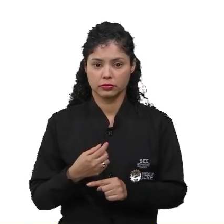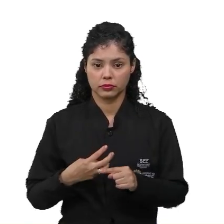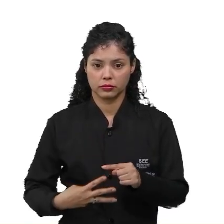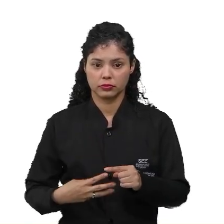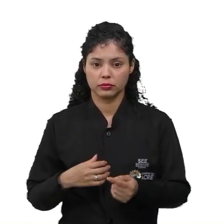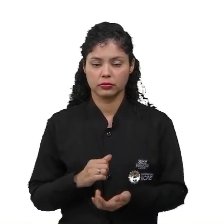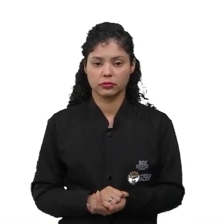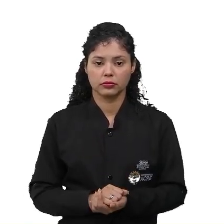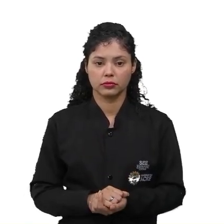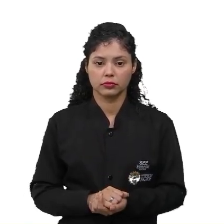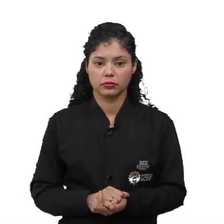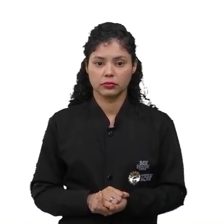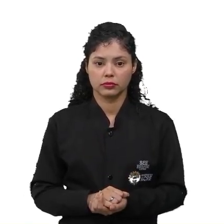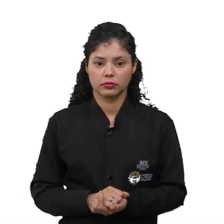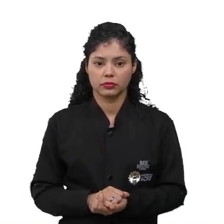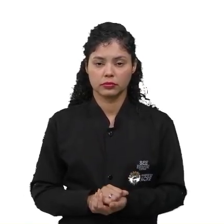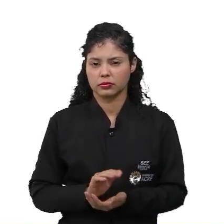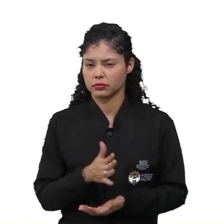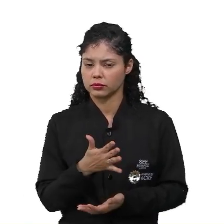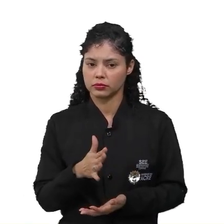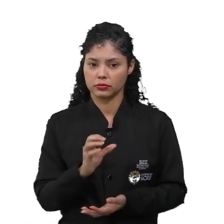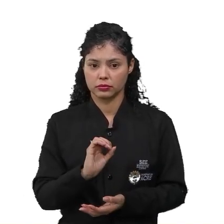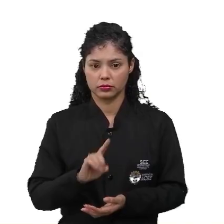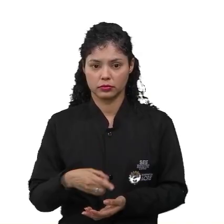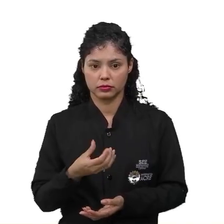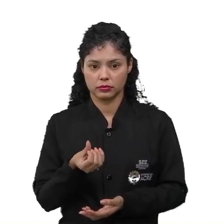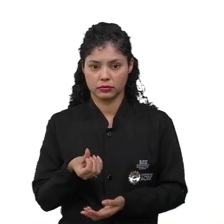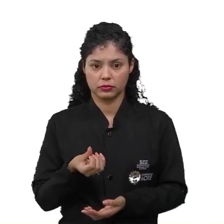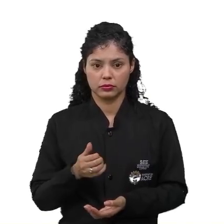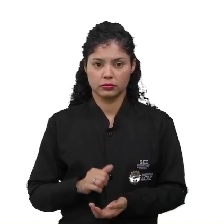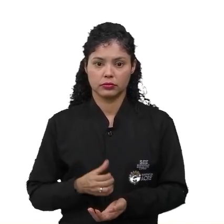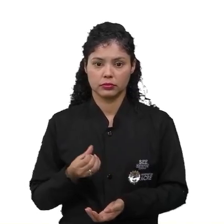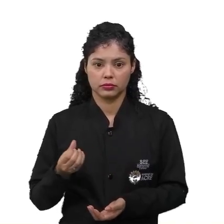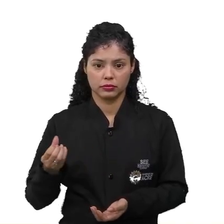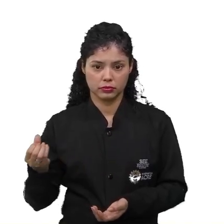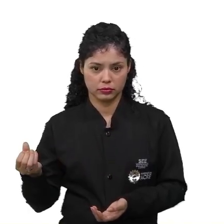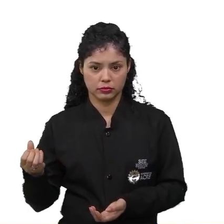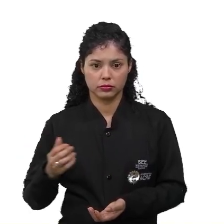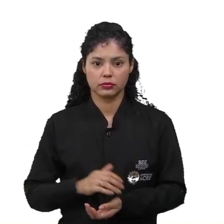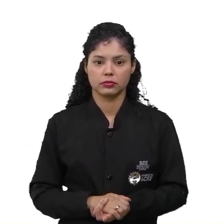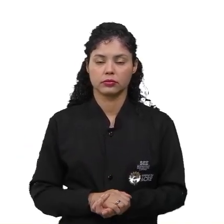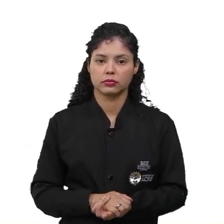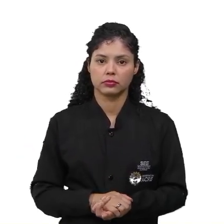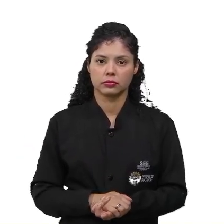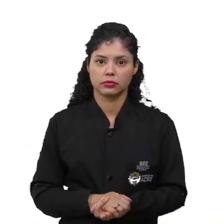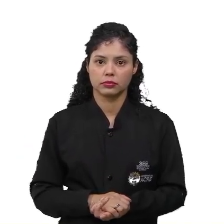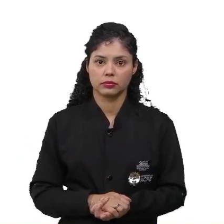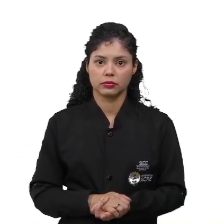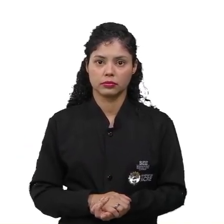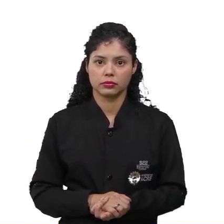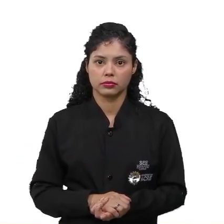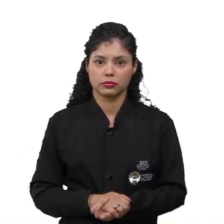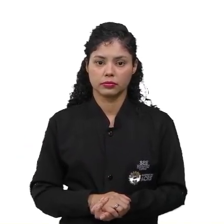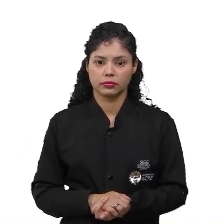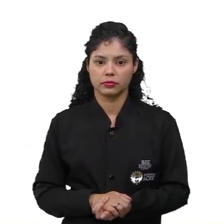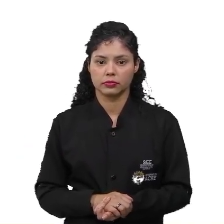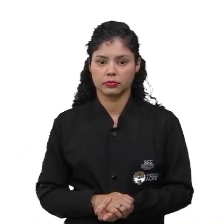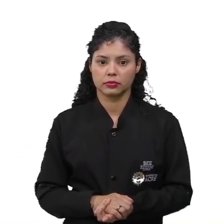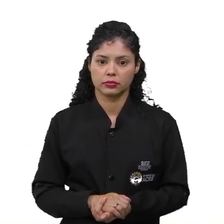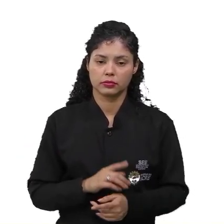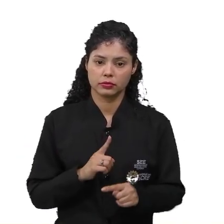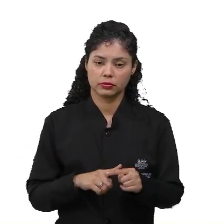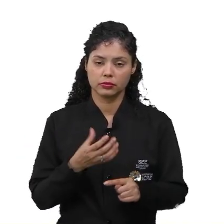2/3 é aproximadamente 0,6666 e assim por diante, mais